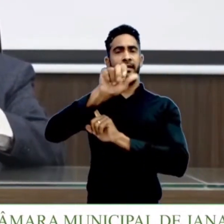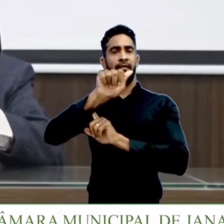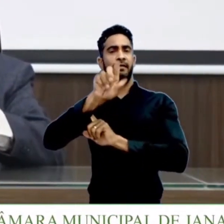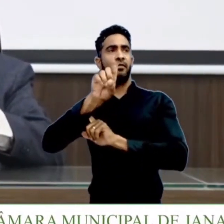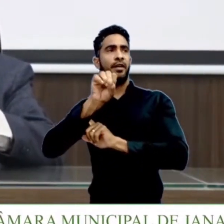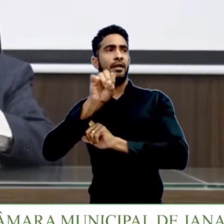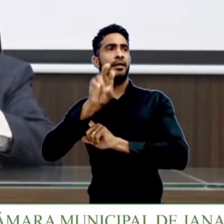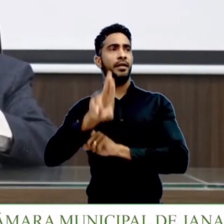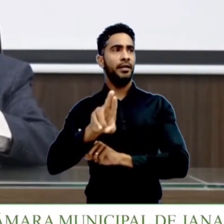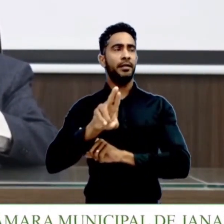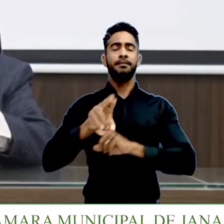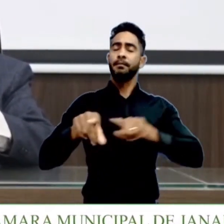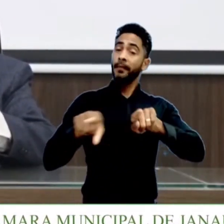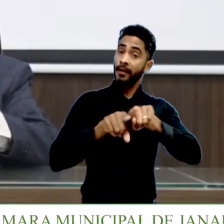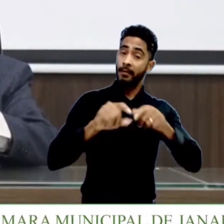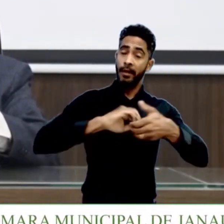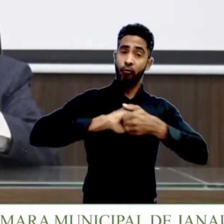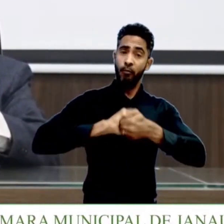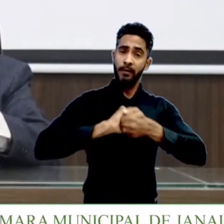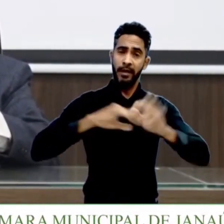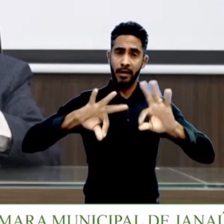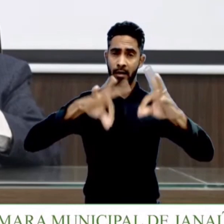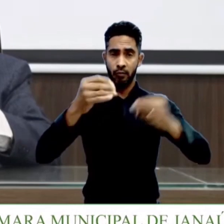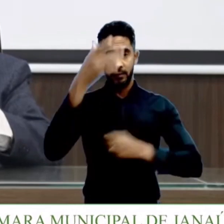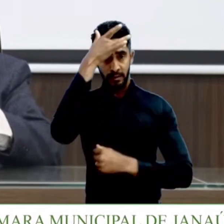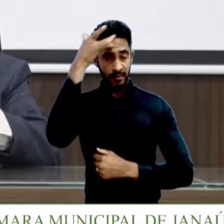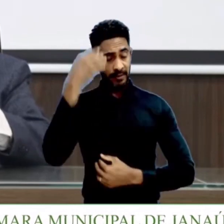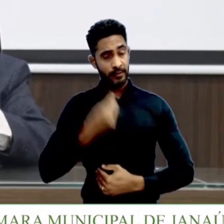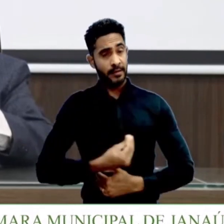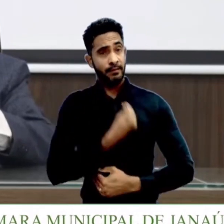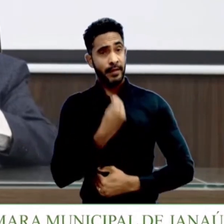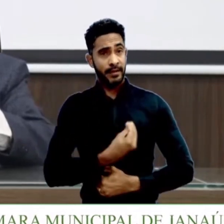Cumprimentar a todos os presentes.